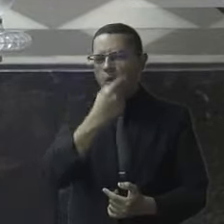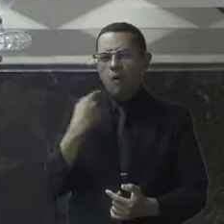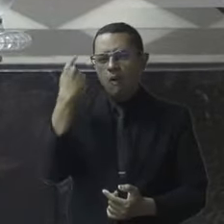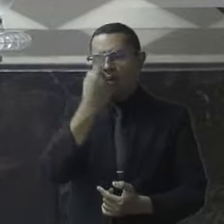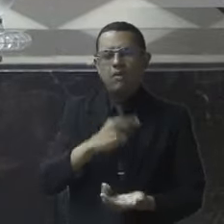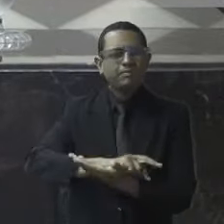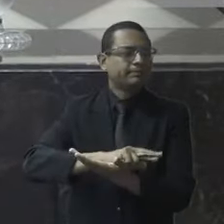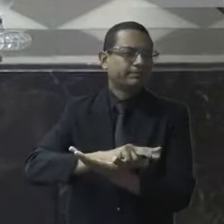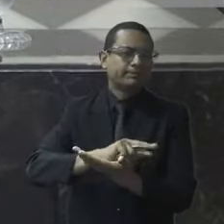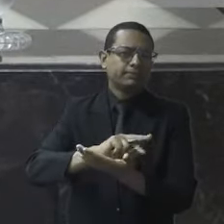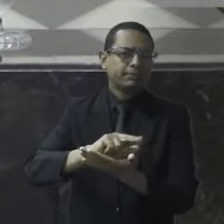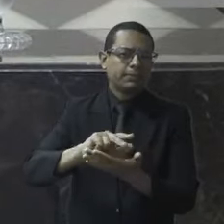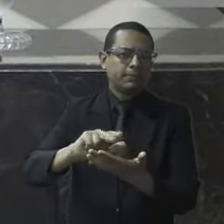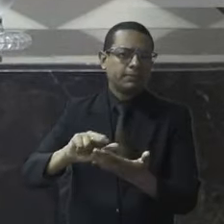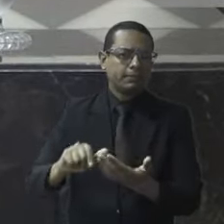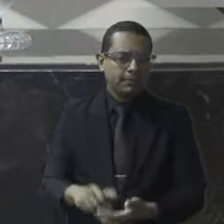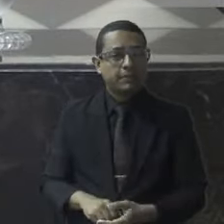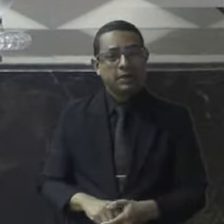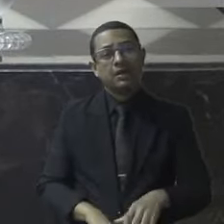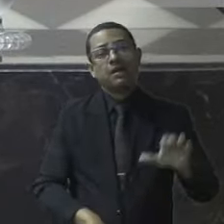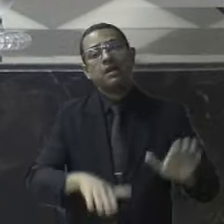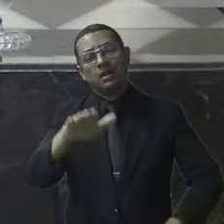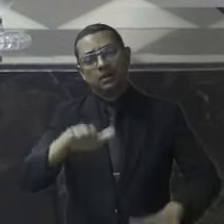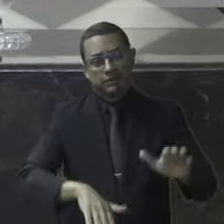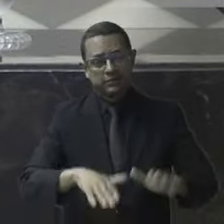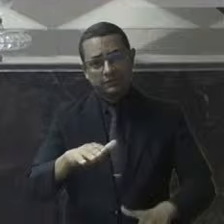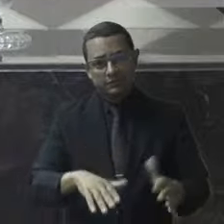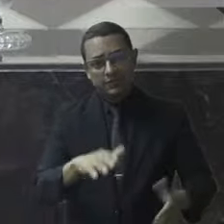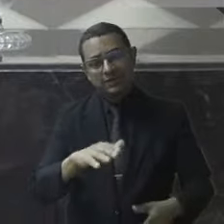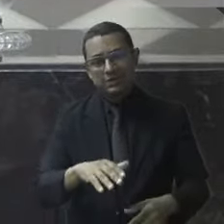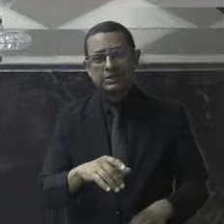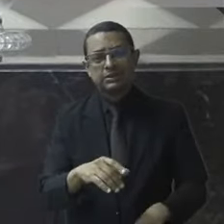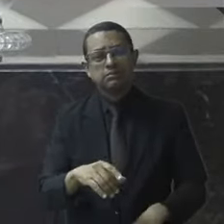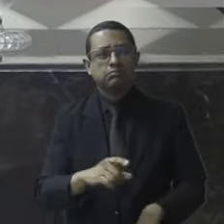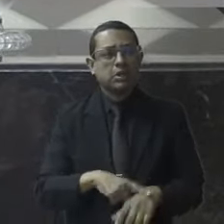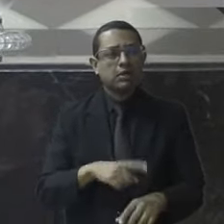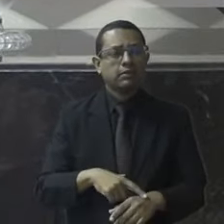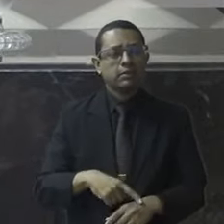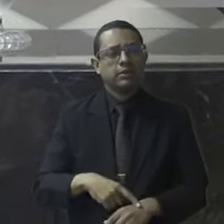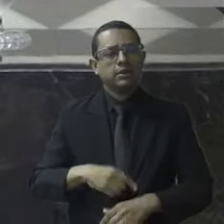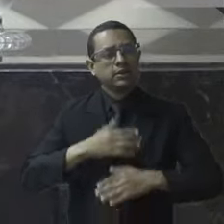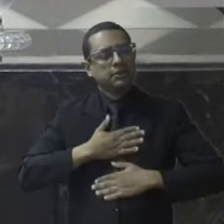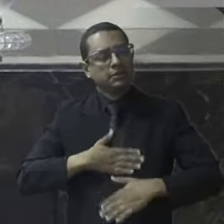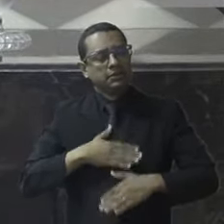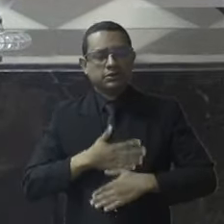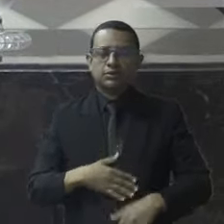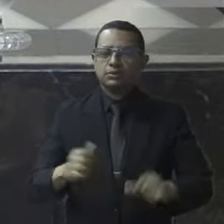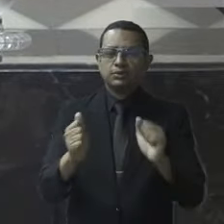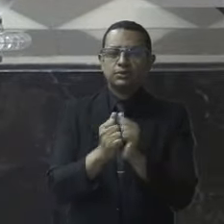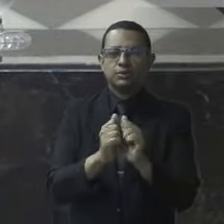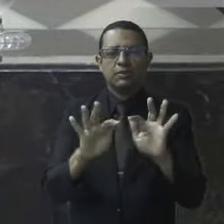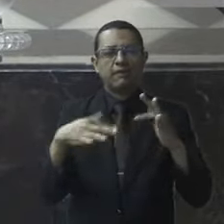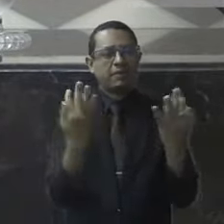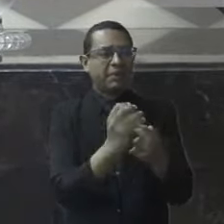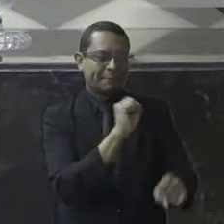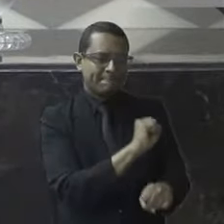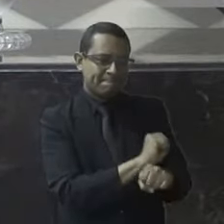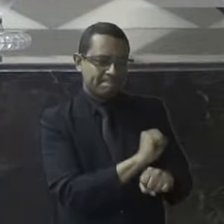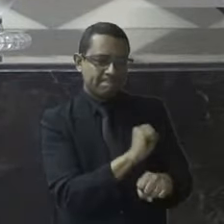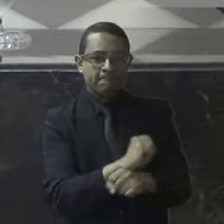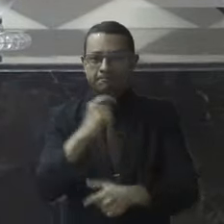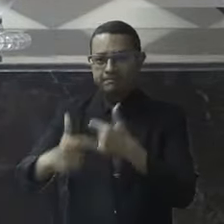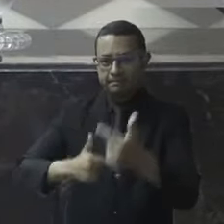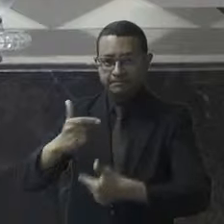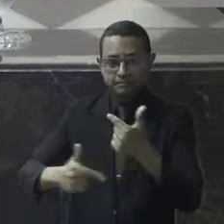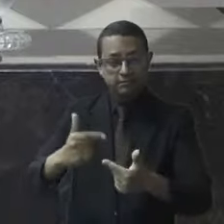recursos, muitas vezes abdicando de momentos de lazer ao lado de sua família. Esse